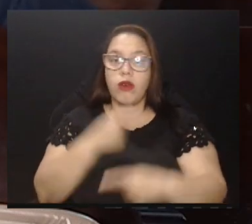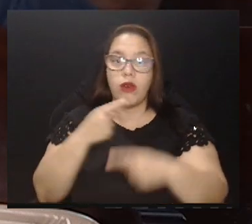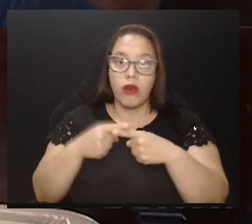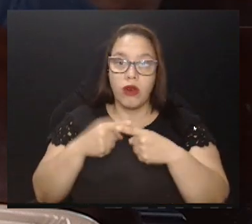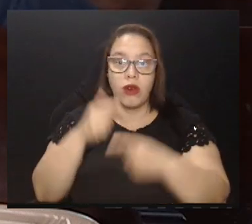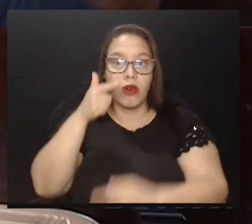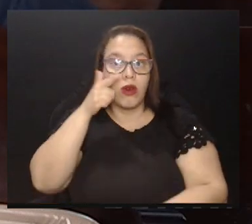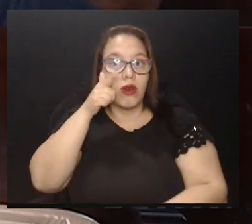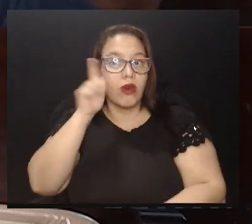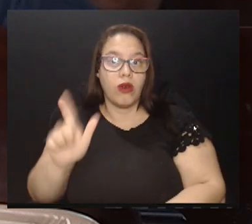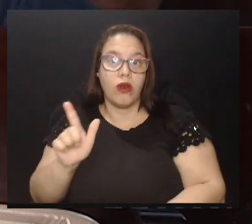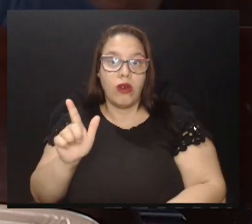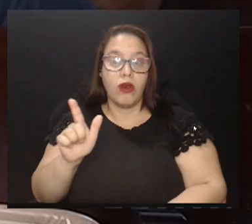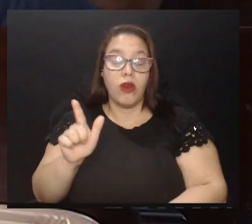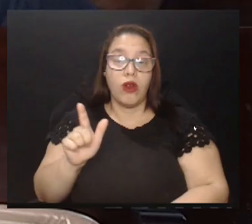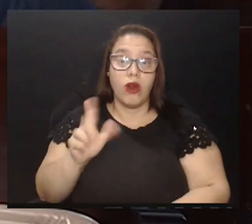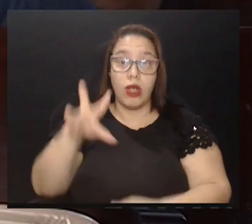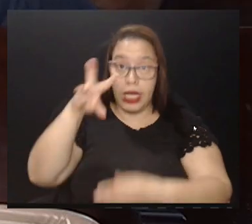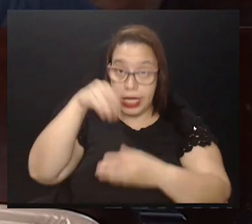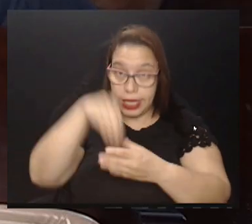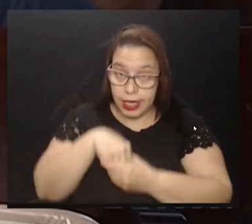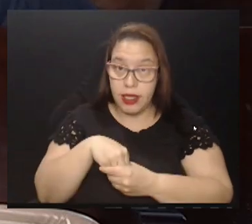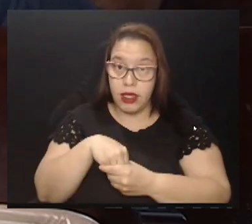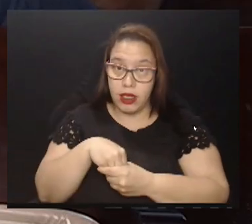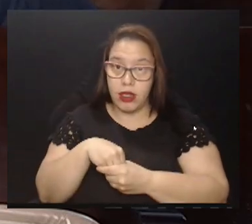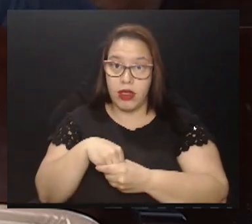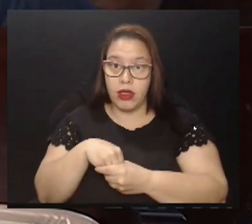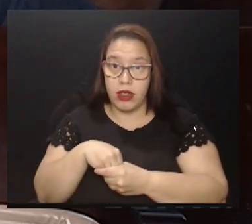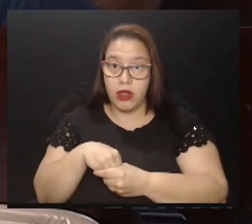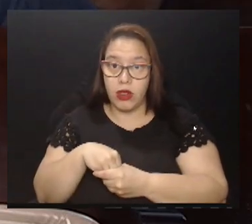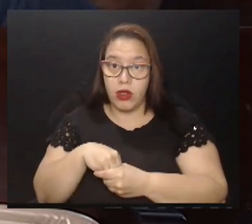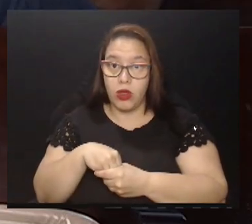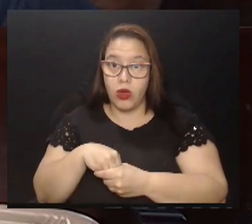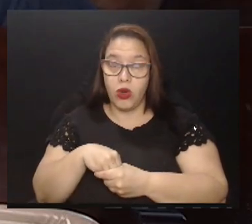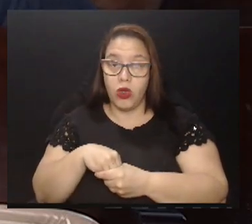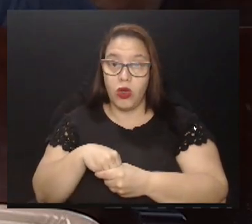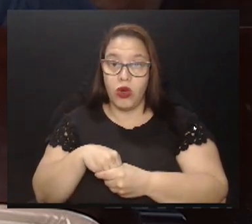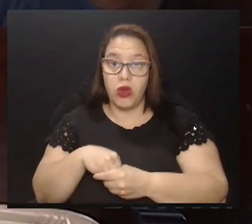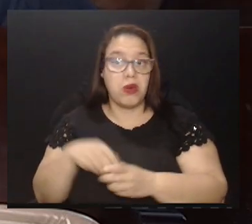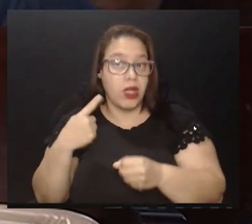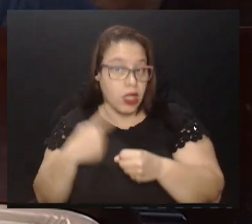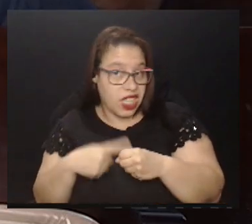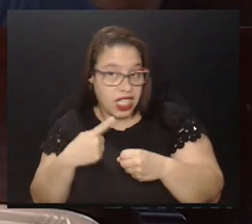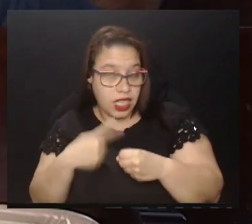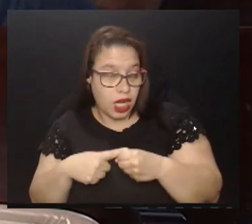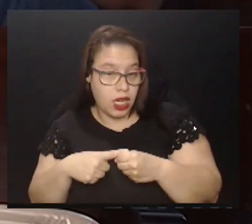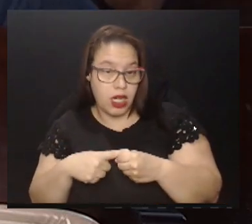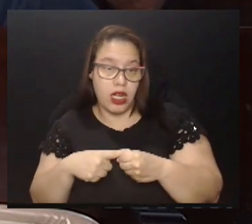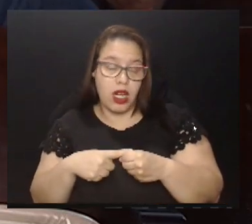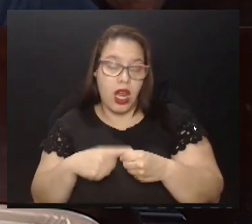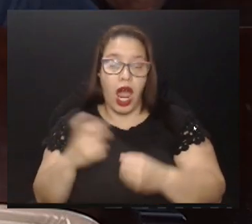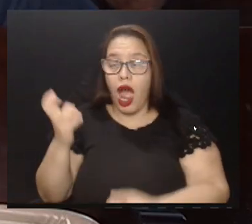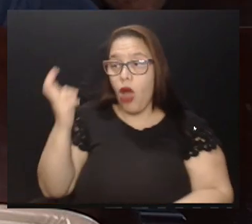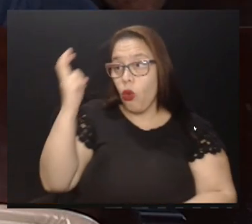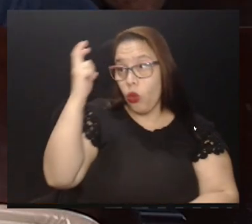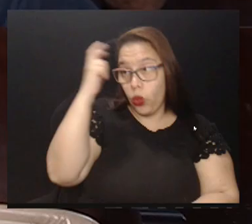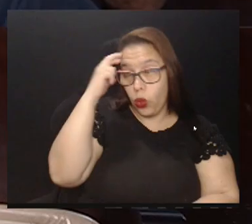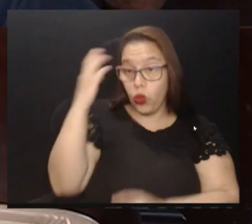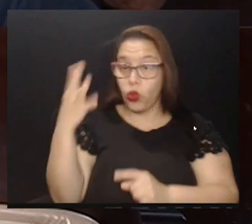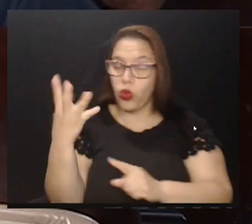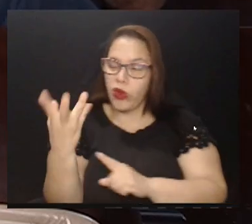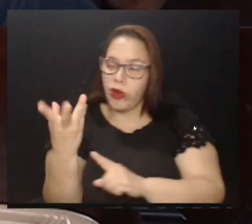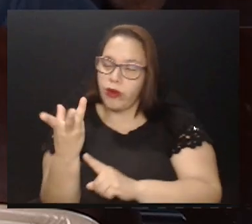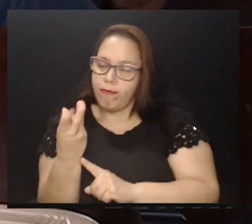né, numa cidade que, assim, que a cultura e a arte não é,